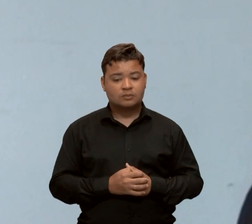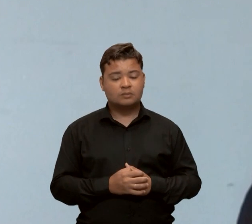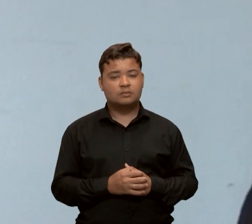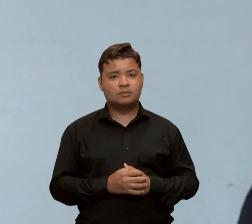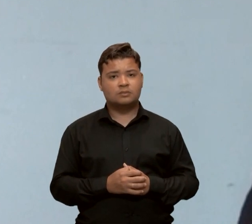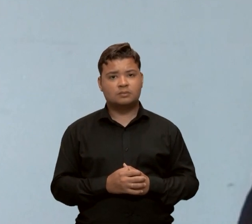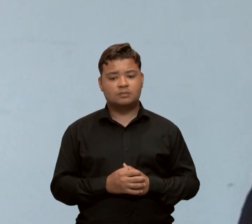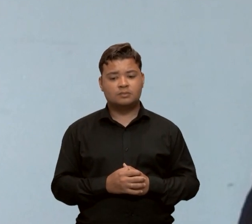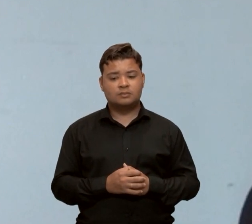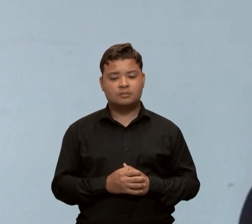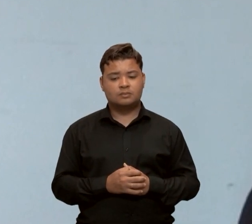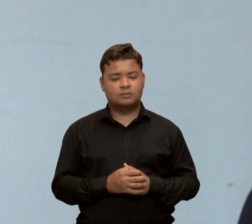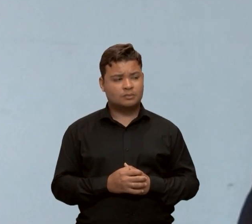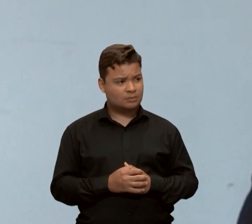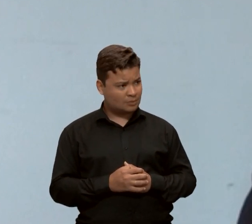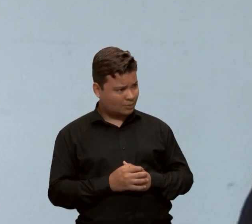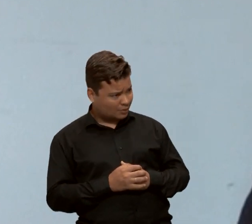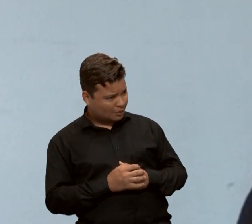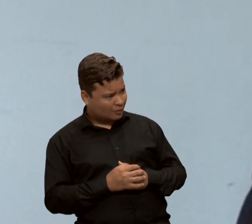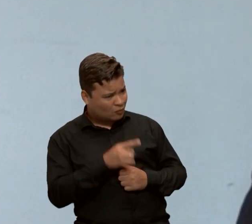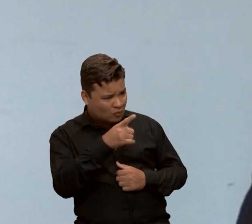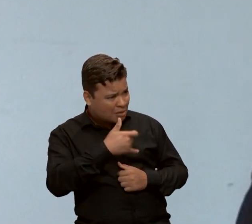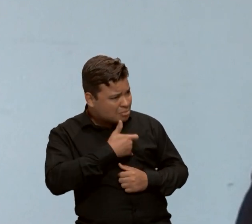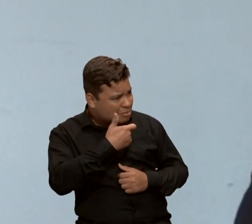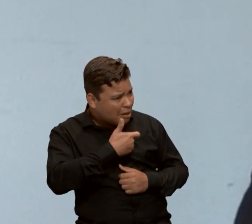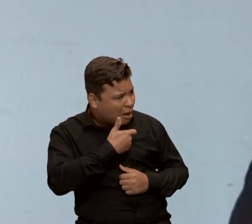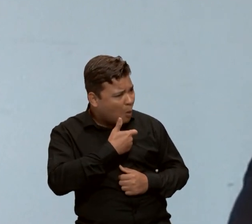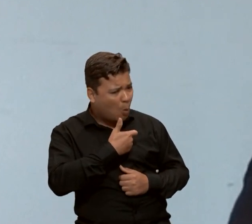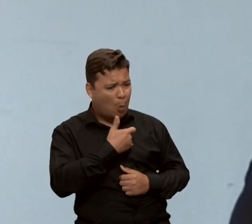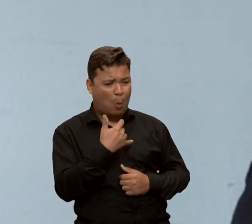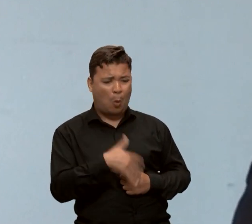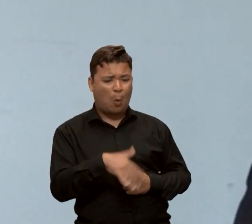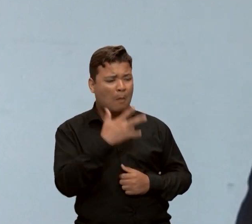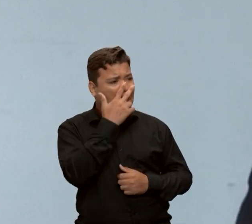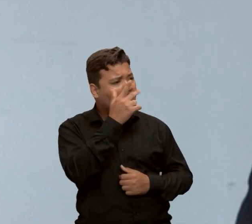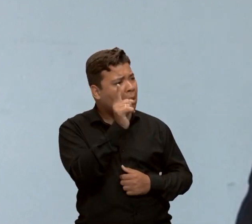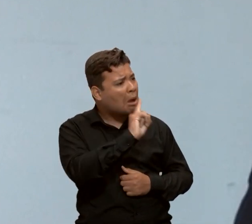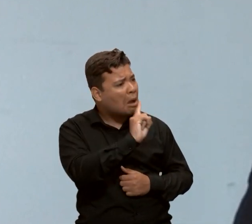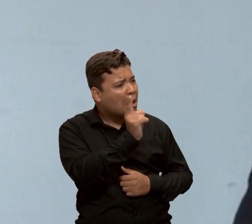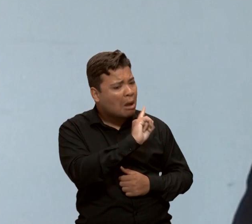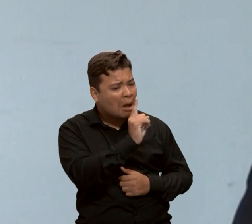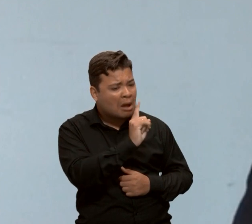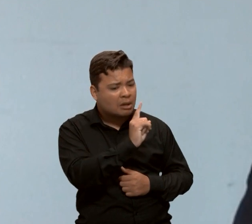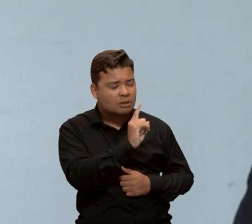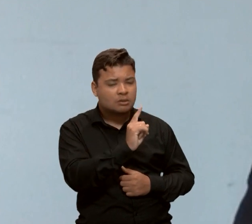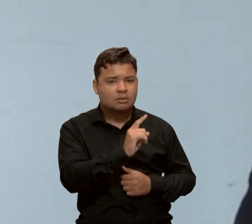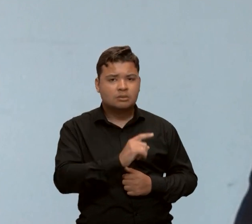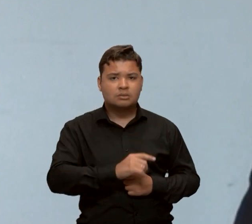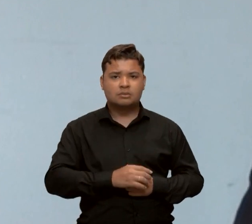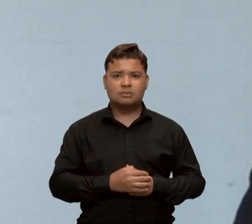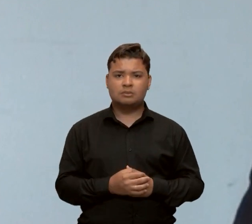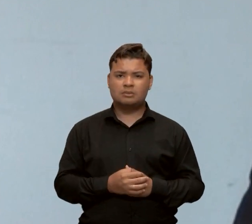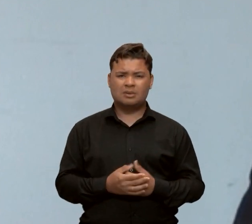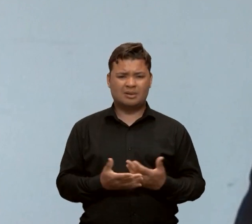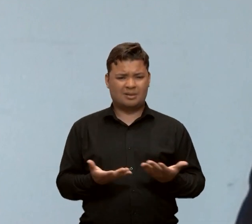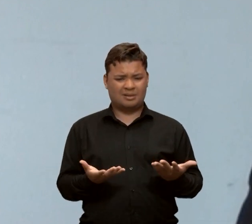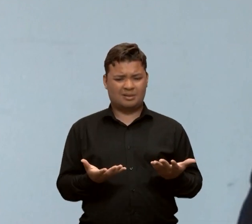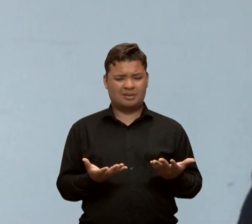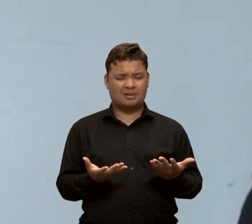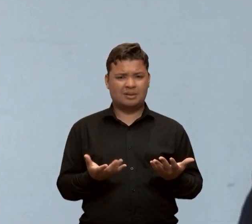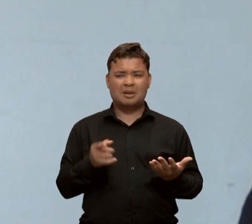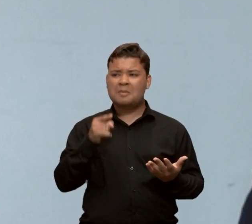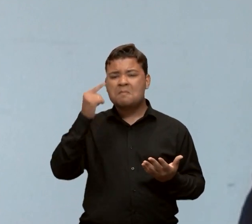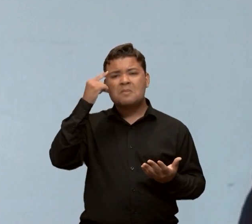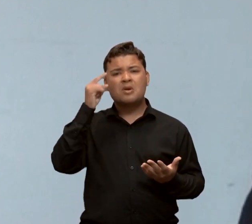chave. Você não parece a idade que tem. Como se ter uma idade tem que ter um